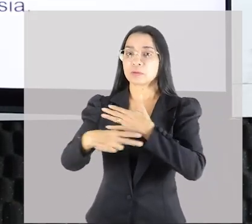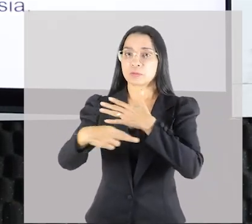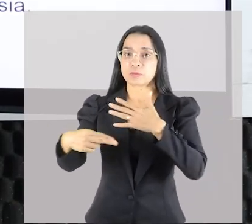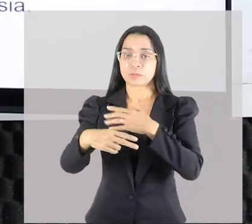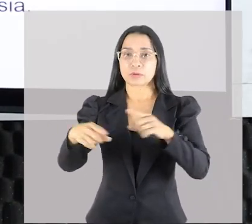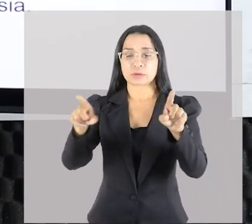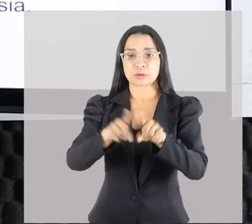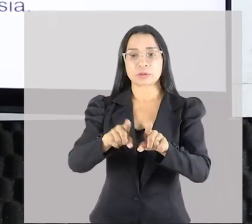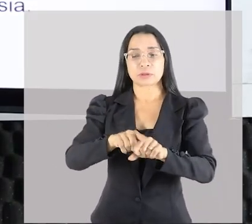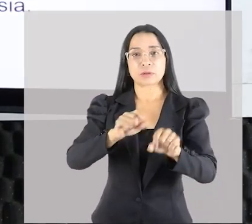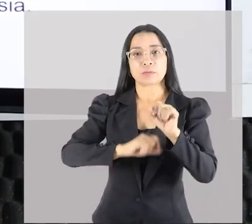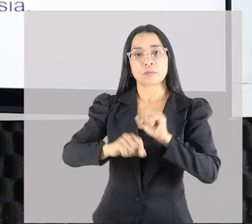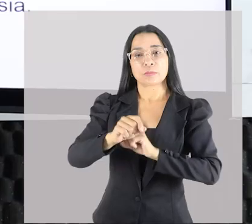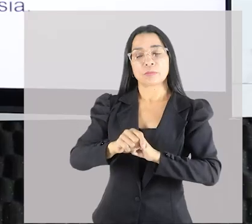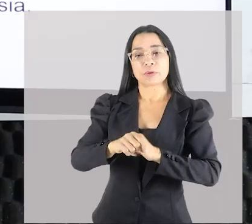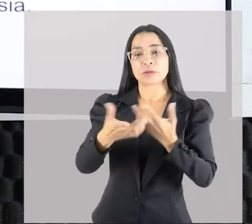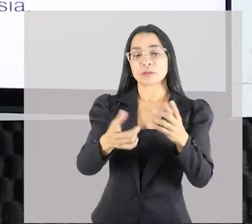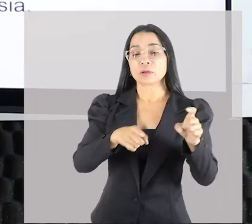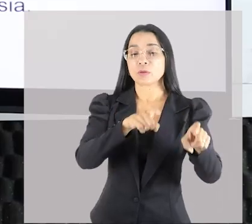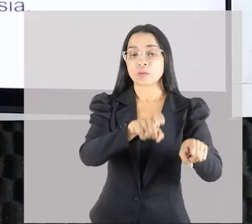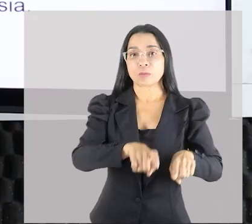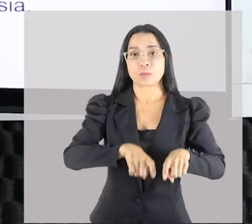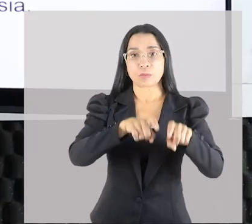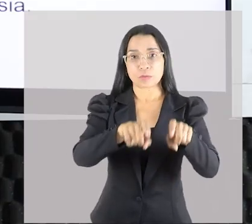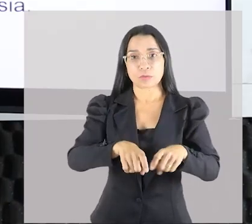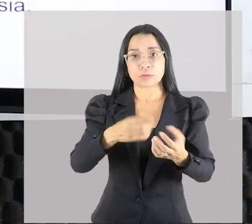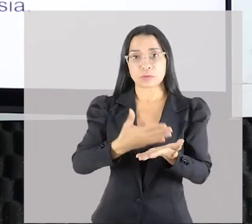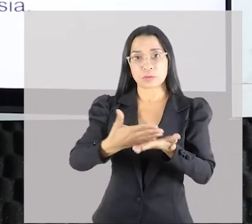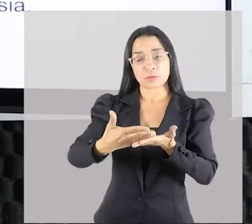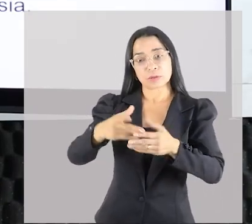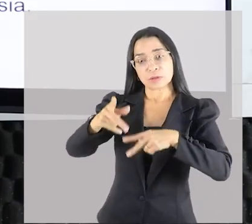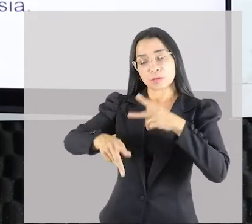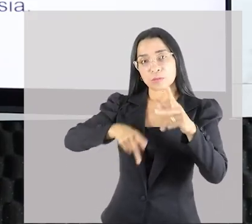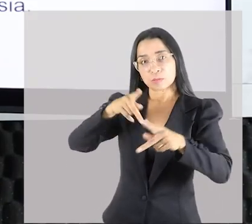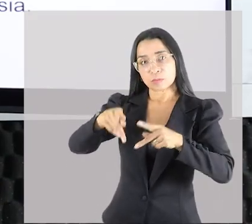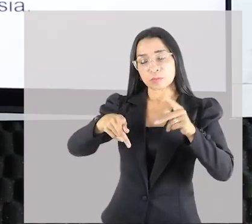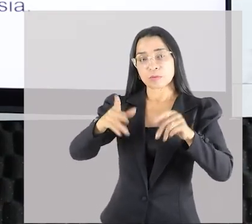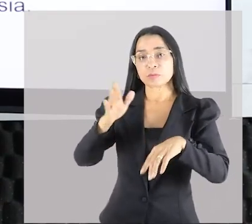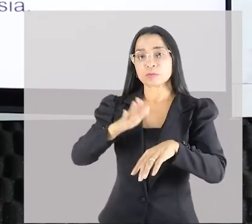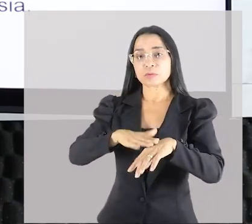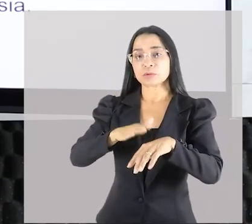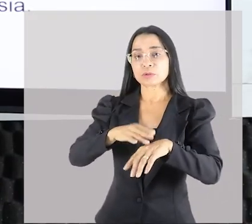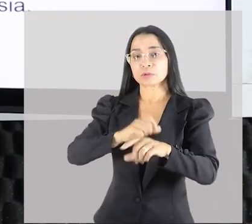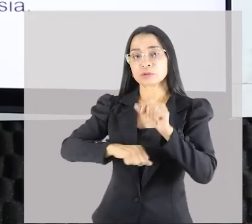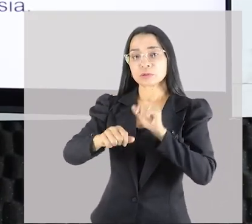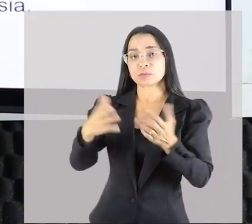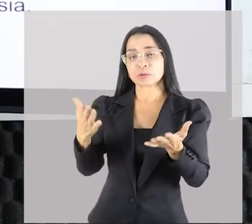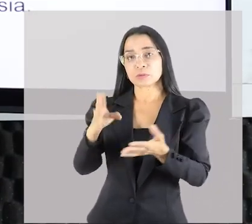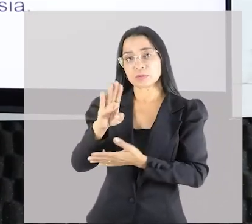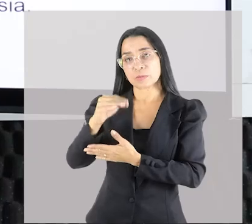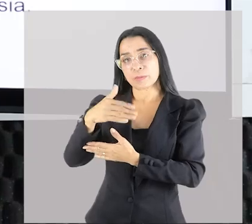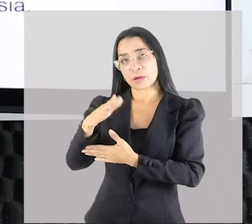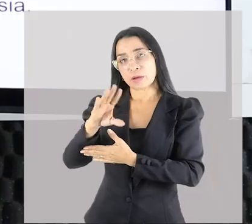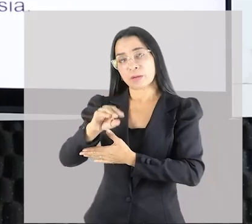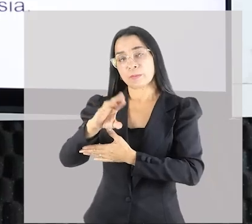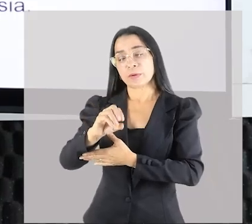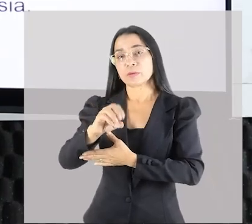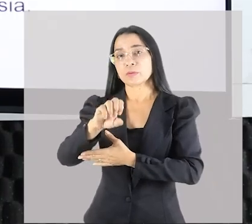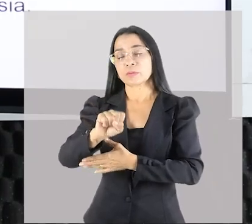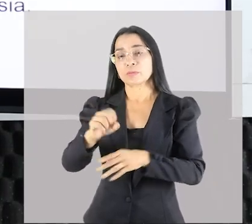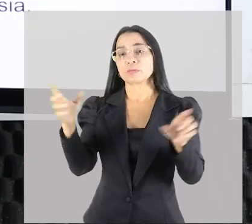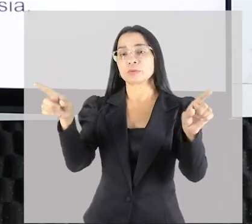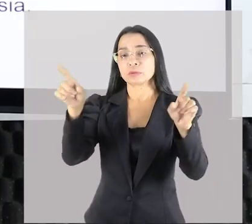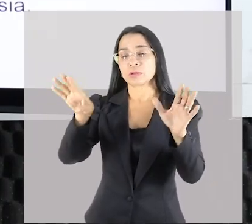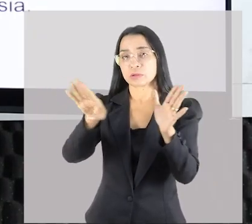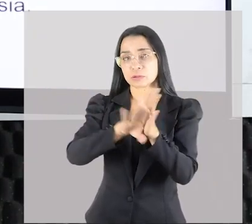se ruralizando a partir daqueles povos que foram chamados pelos romanos de bárbaros e que agora chegaram